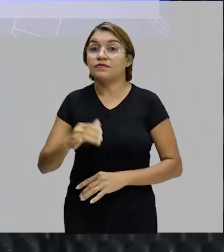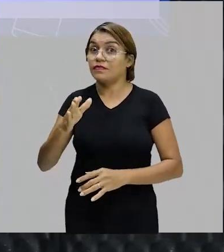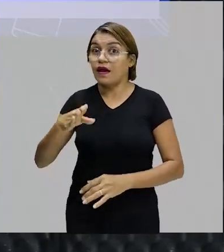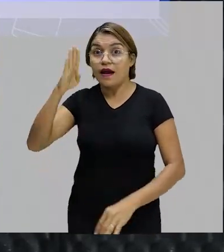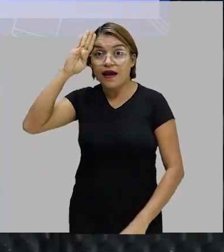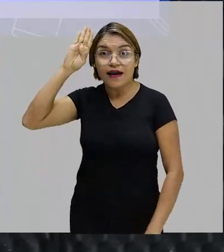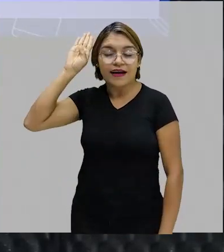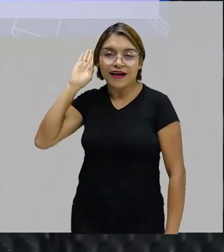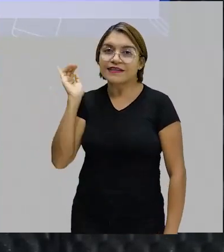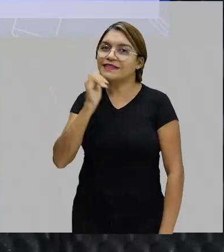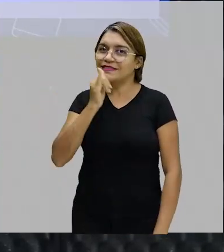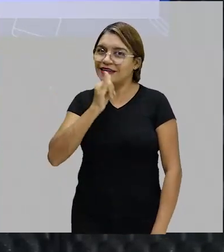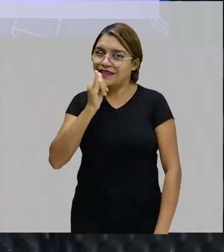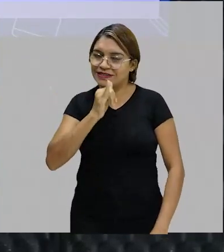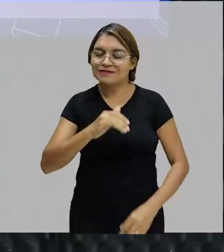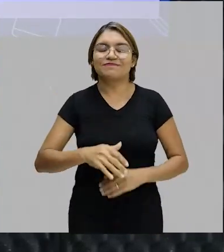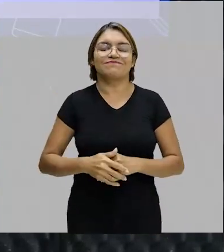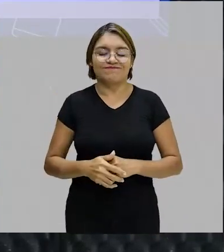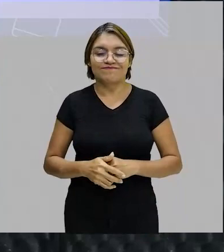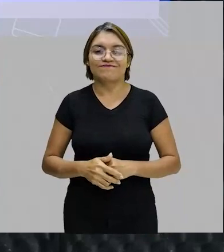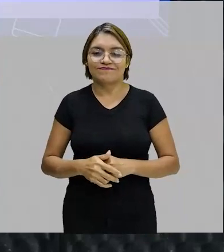desculpa, que foi fundada em